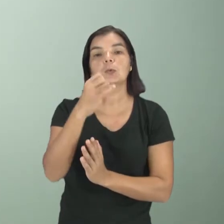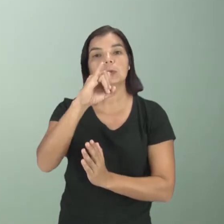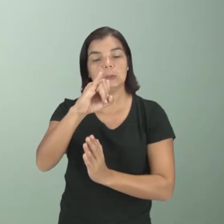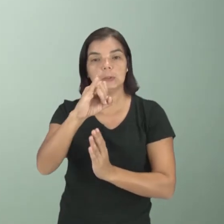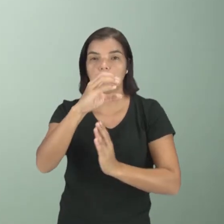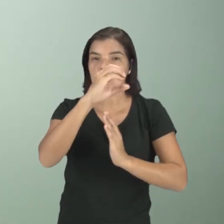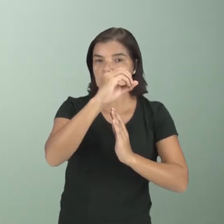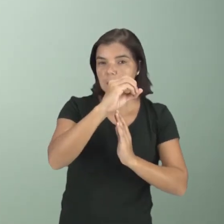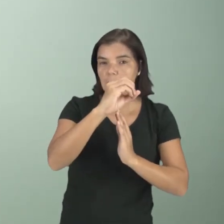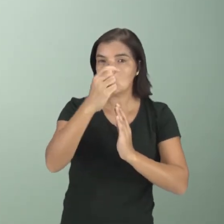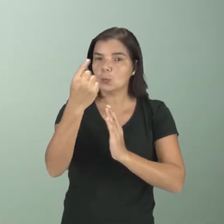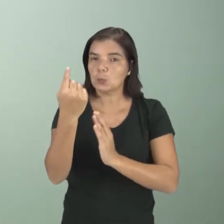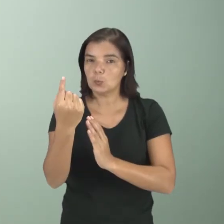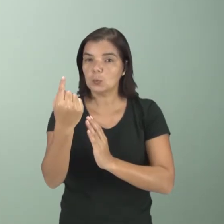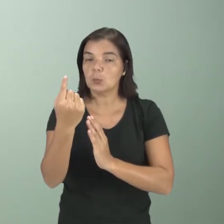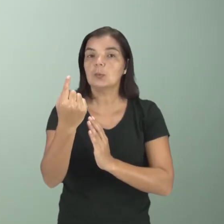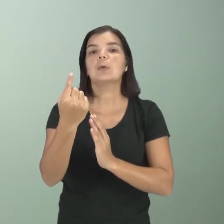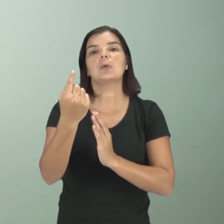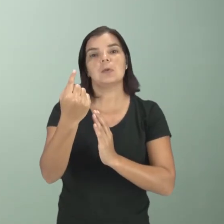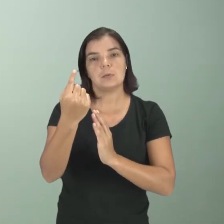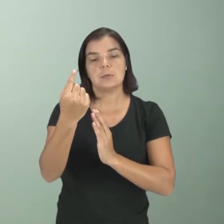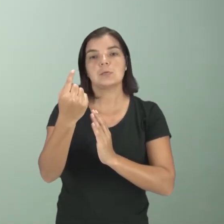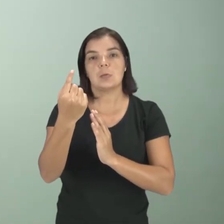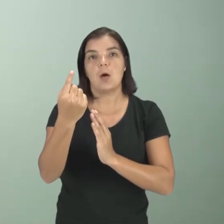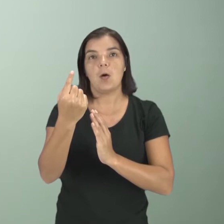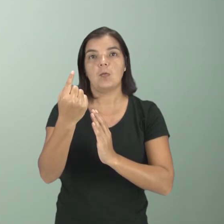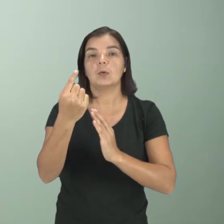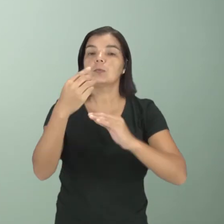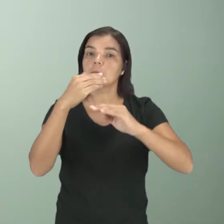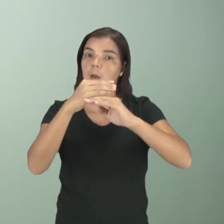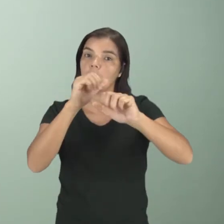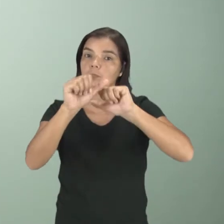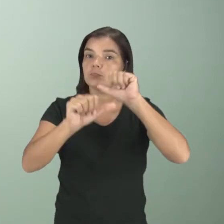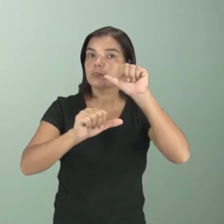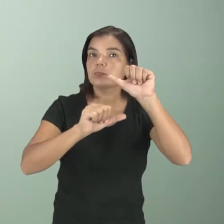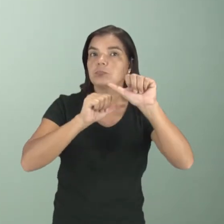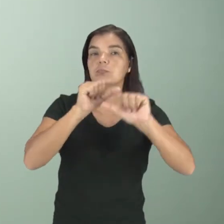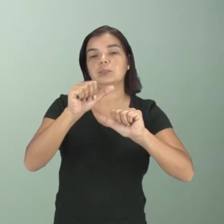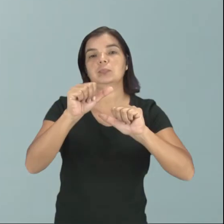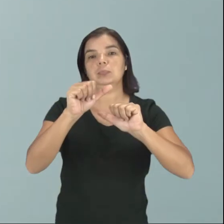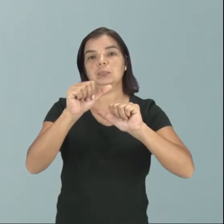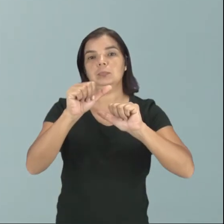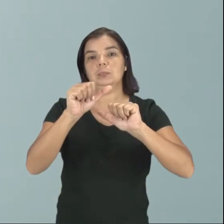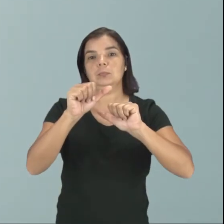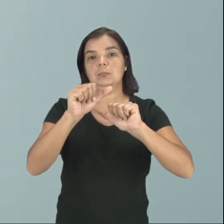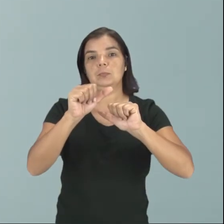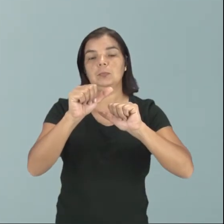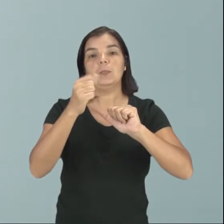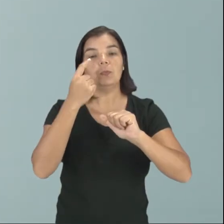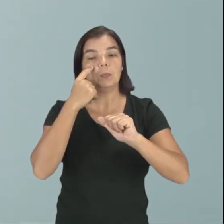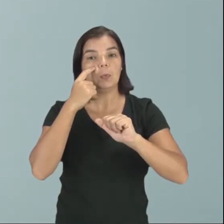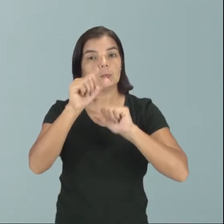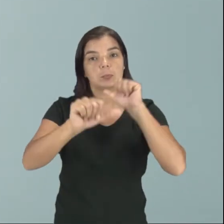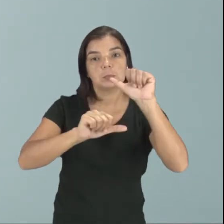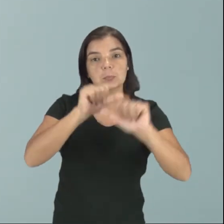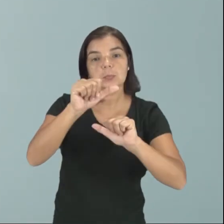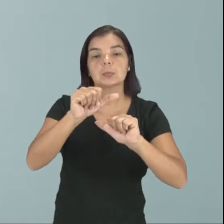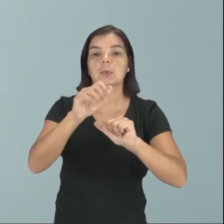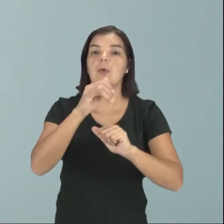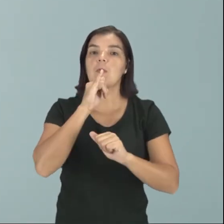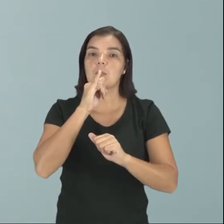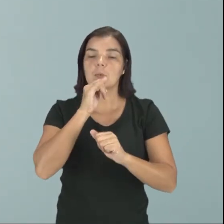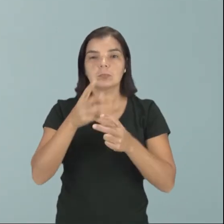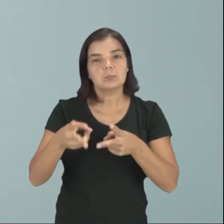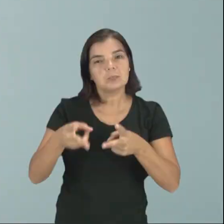entre 0 e 1, então esse sinal da desigualdade ele vai se inverter, tá? Nós vamos invertê-lo. Você